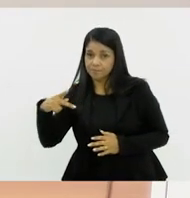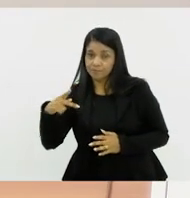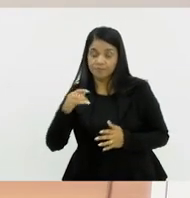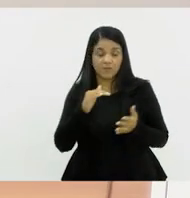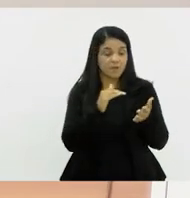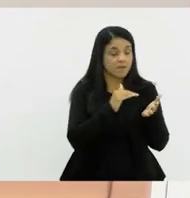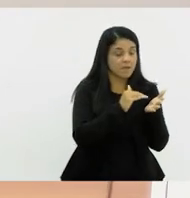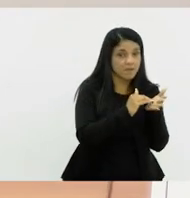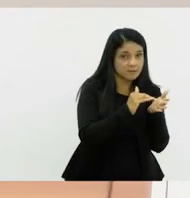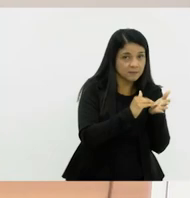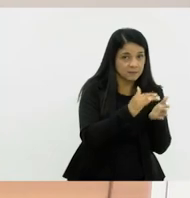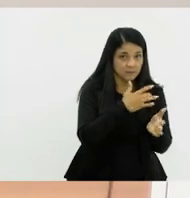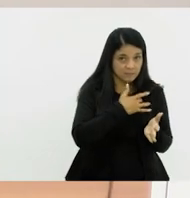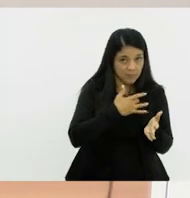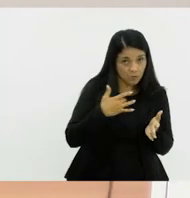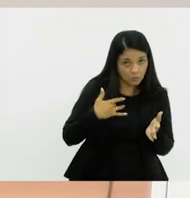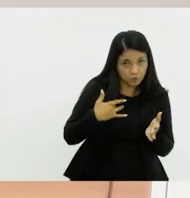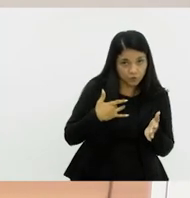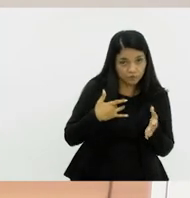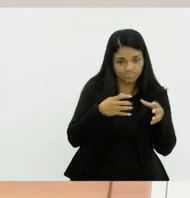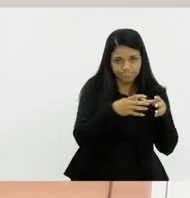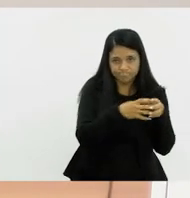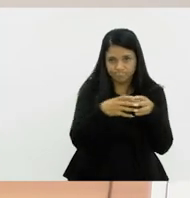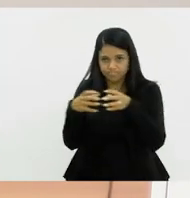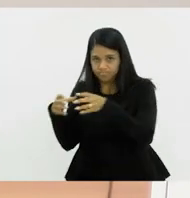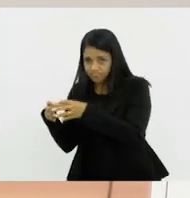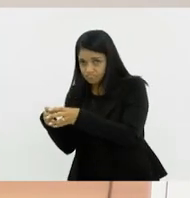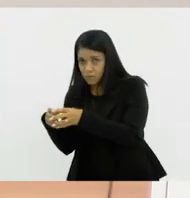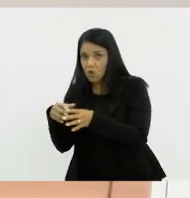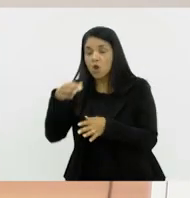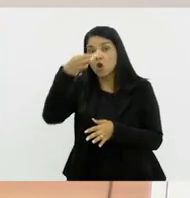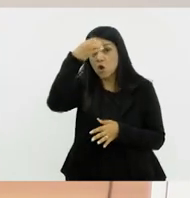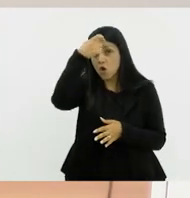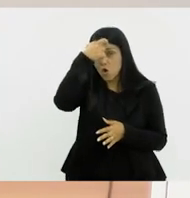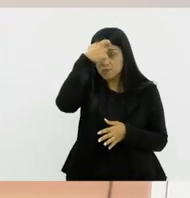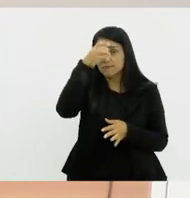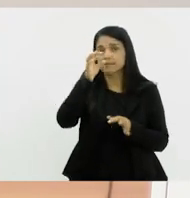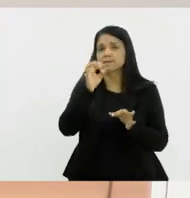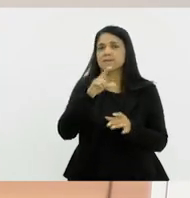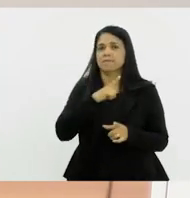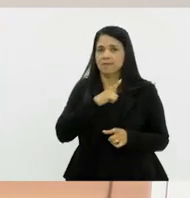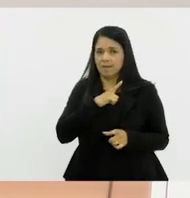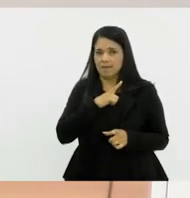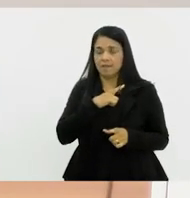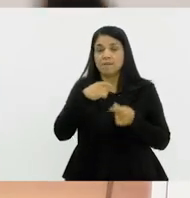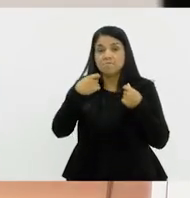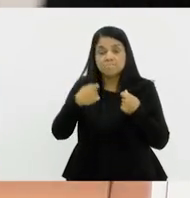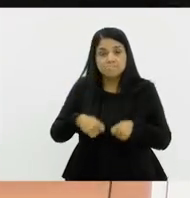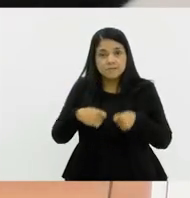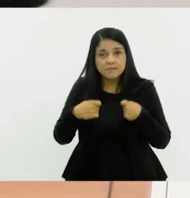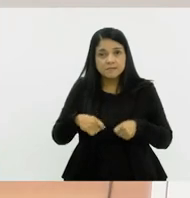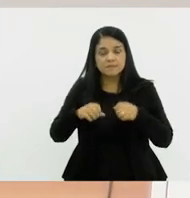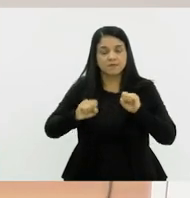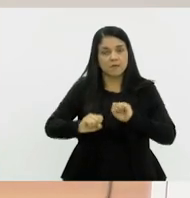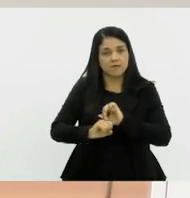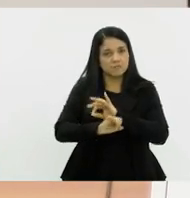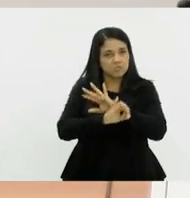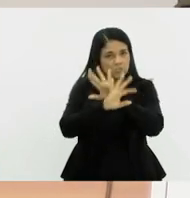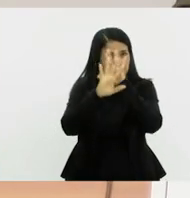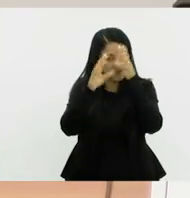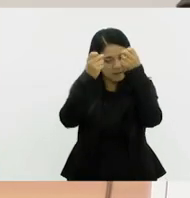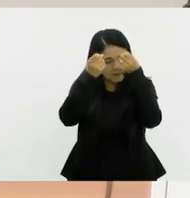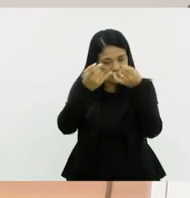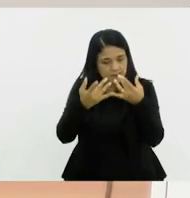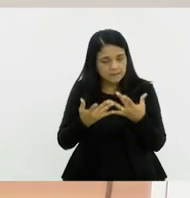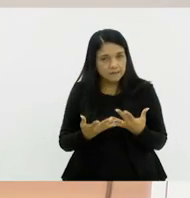Secretaria de Saúde já tenham consciência que precisam trazer esses esclarecimentos,